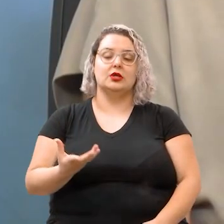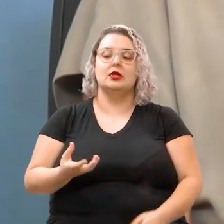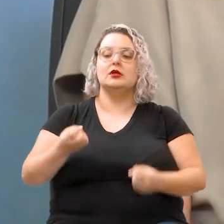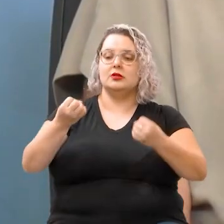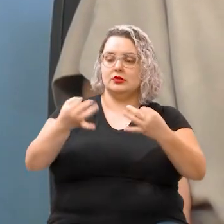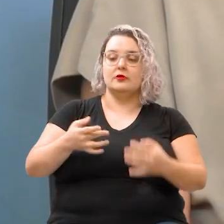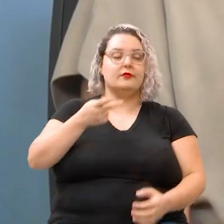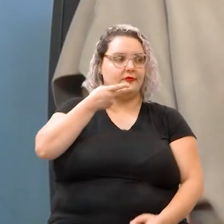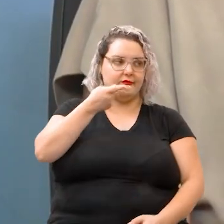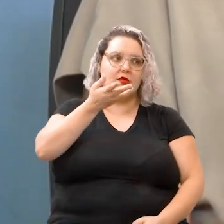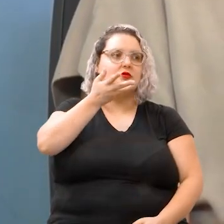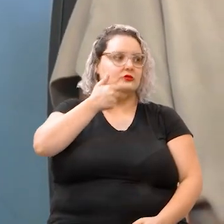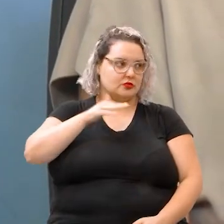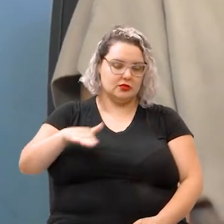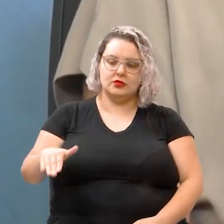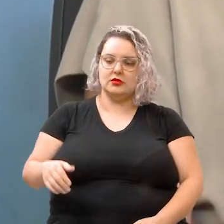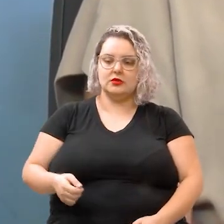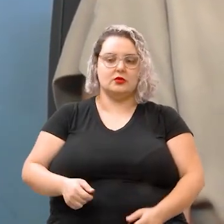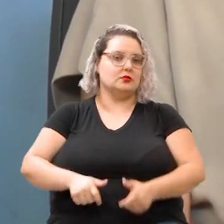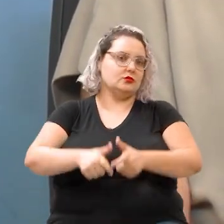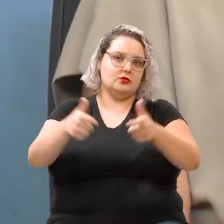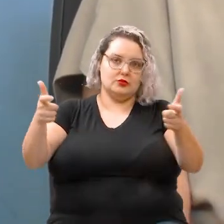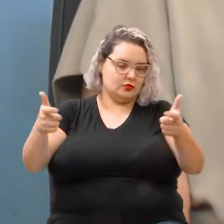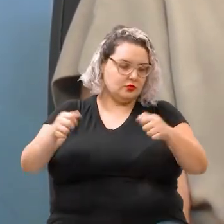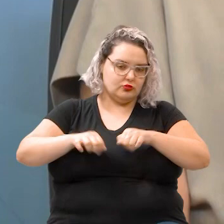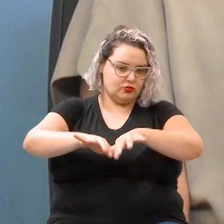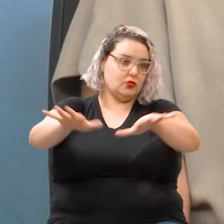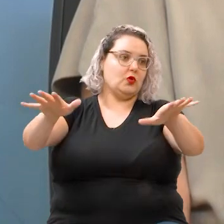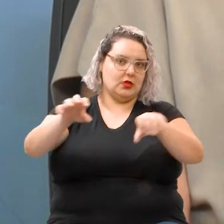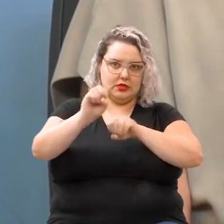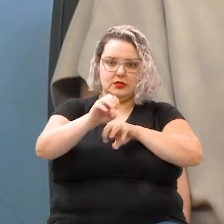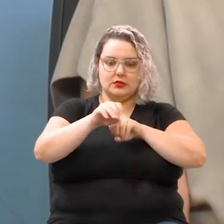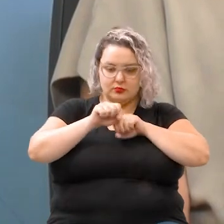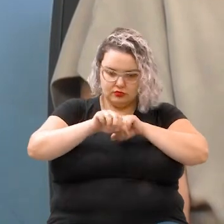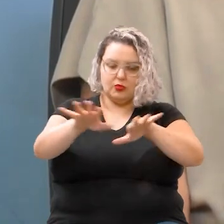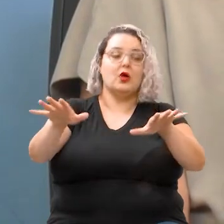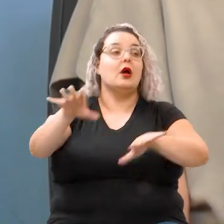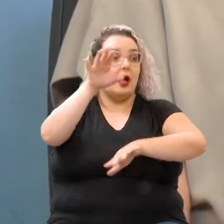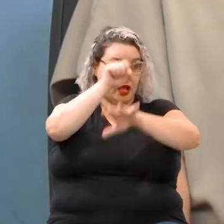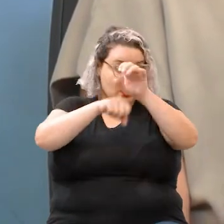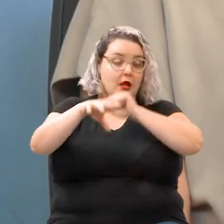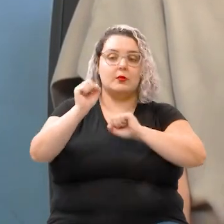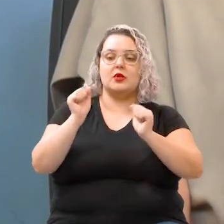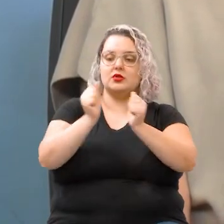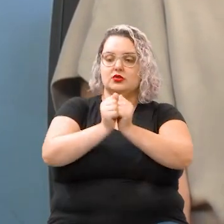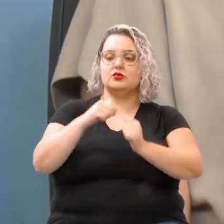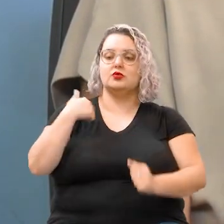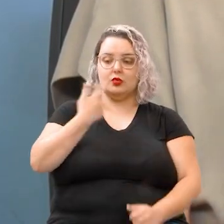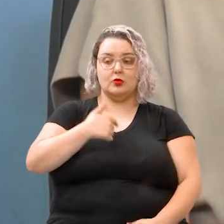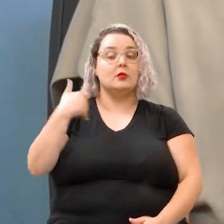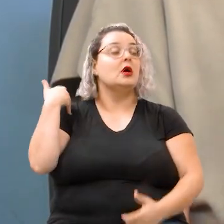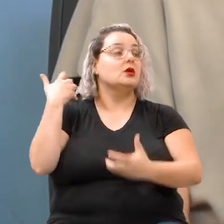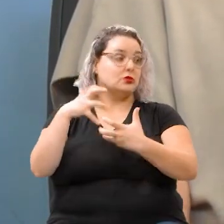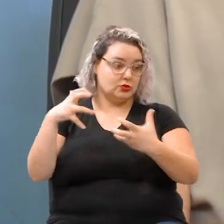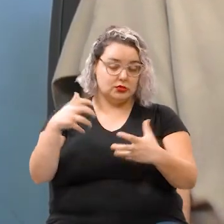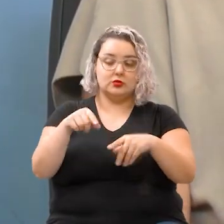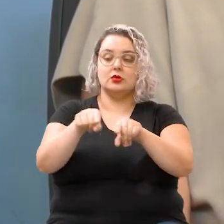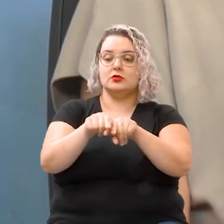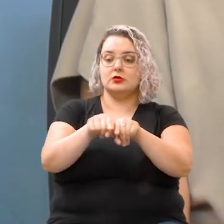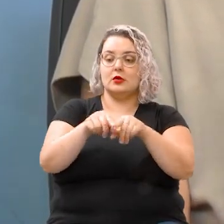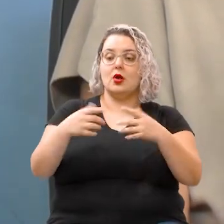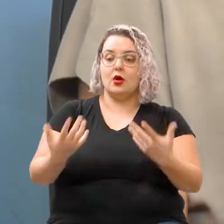Você falou das crianças, que são os grandes multiplicadores, né, e eles também aprendem com a gente, mas os idosos